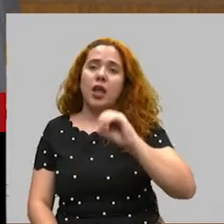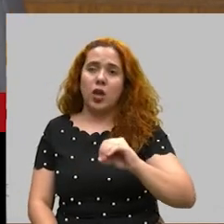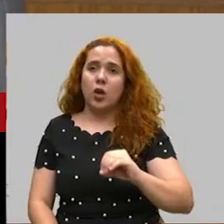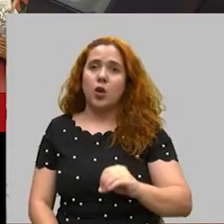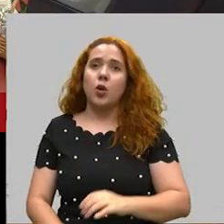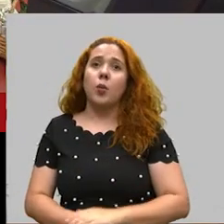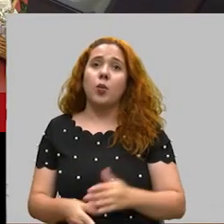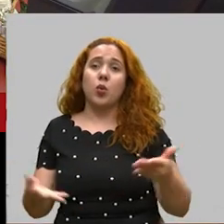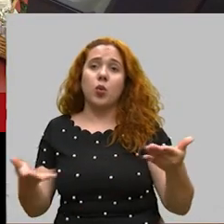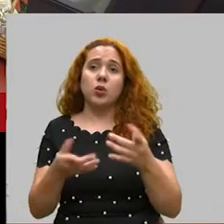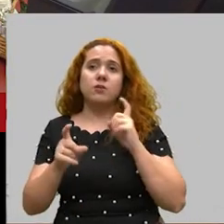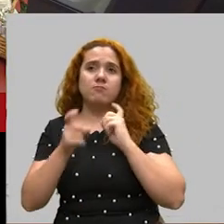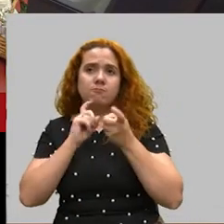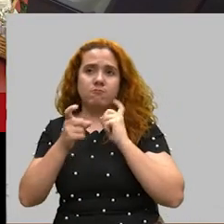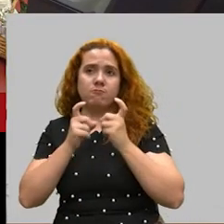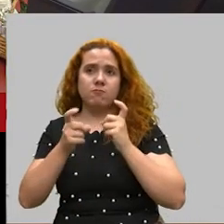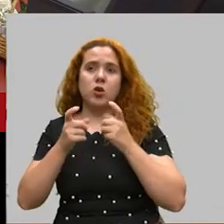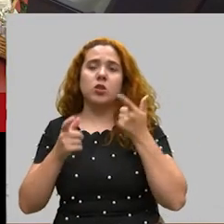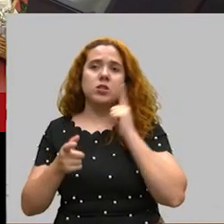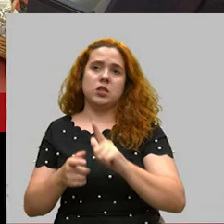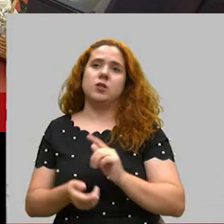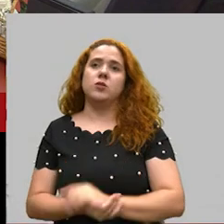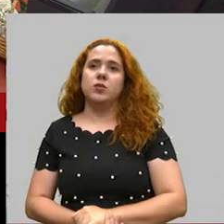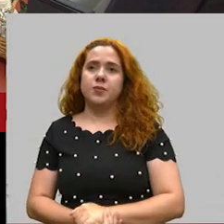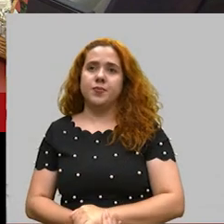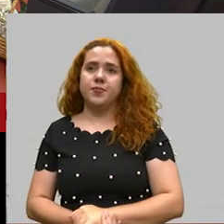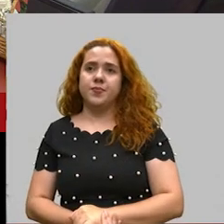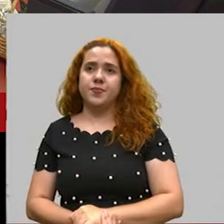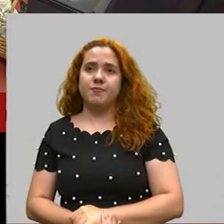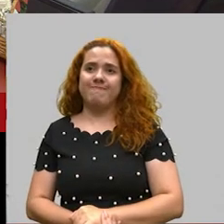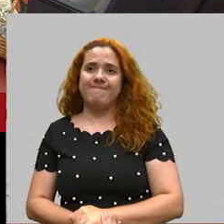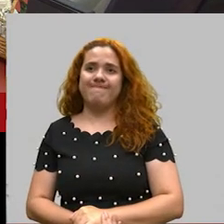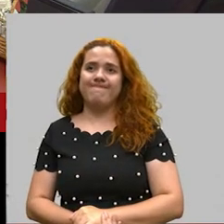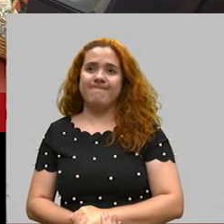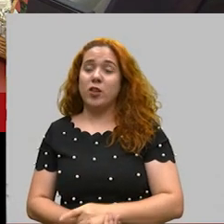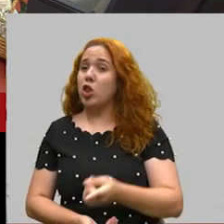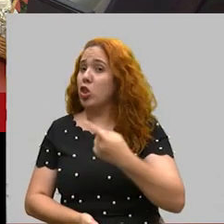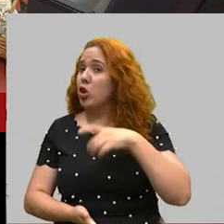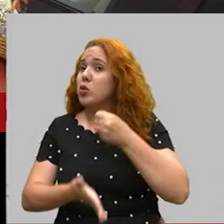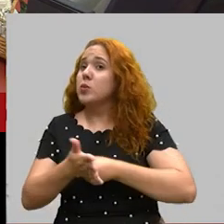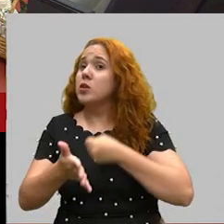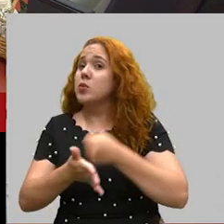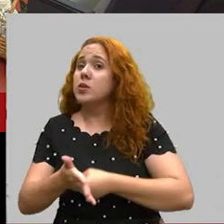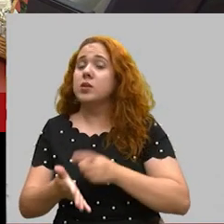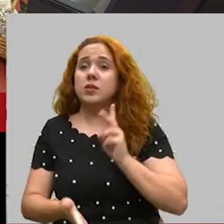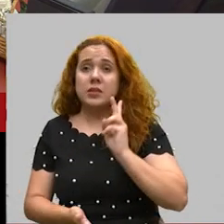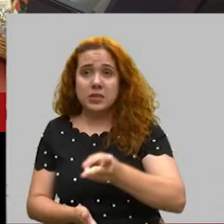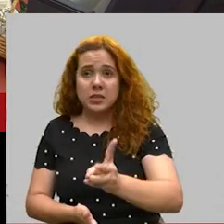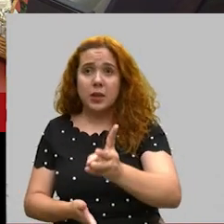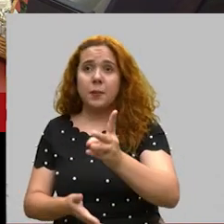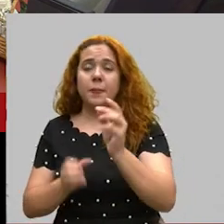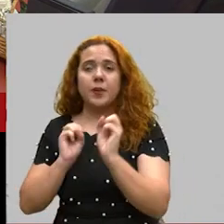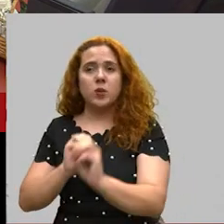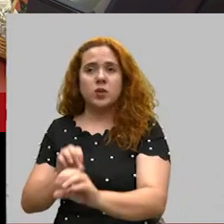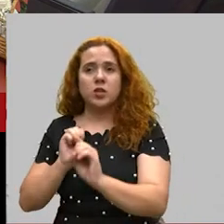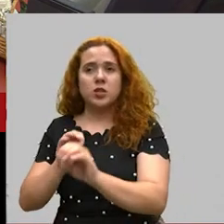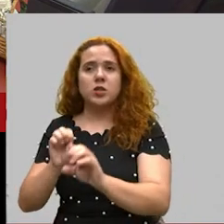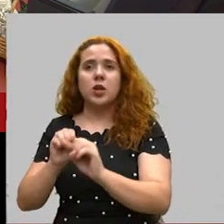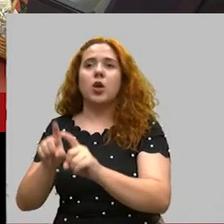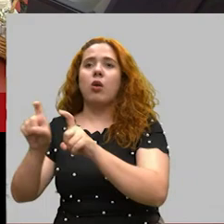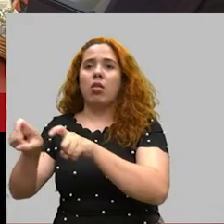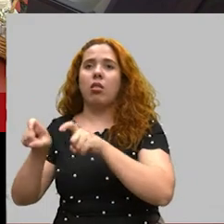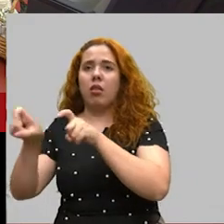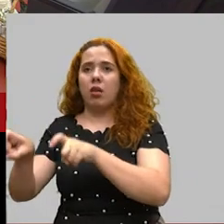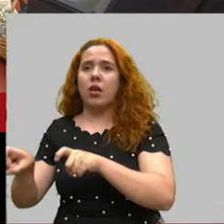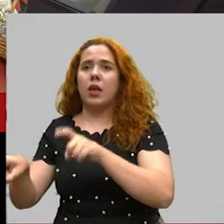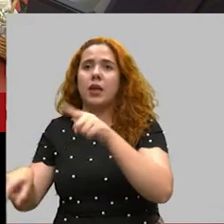audiência pública e somo a luta sempre Pela Educação do campo no semiário norte